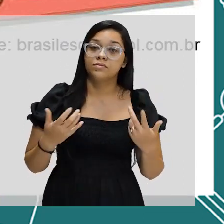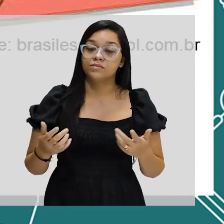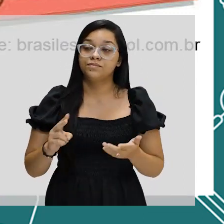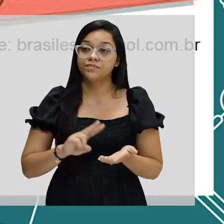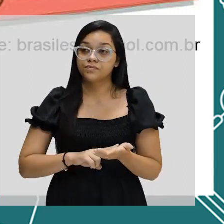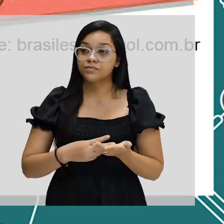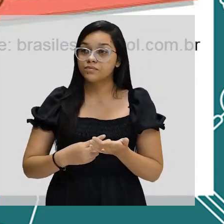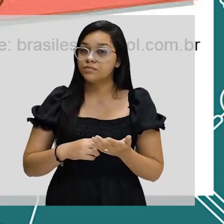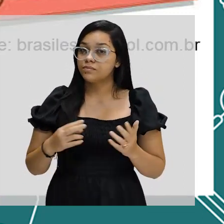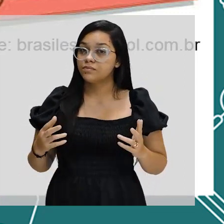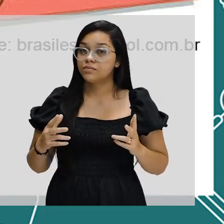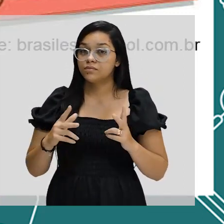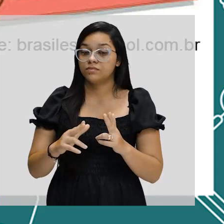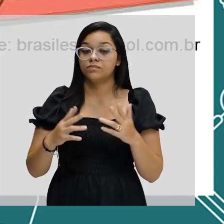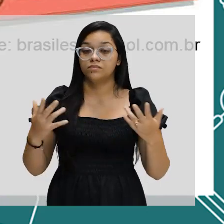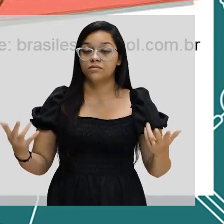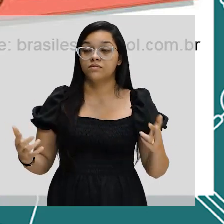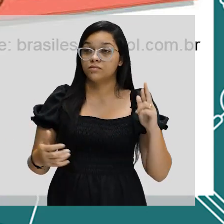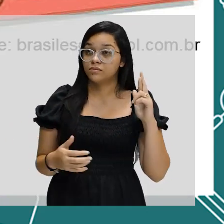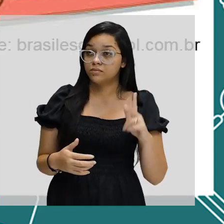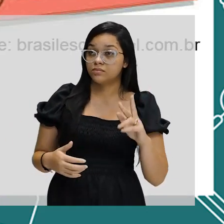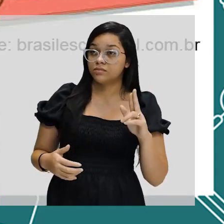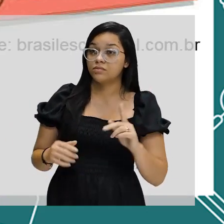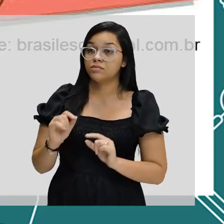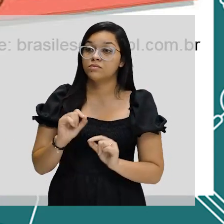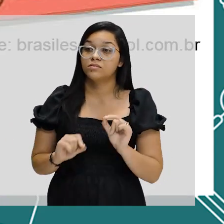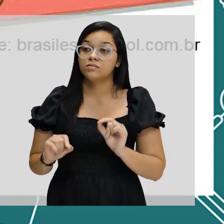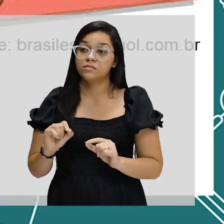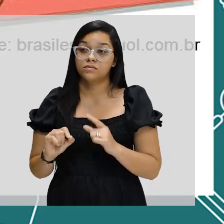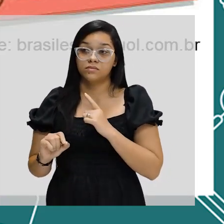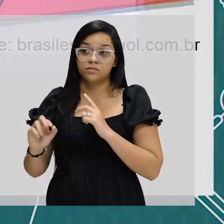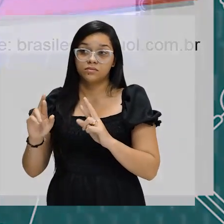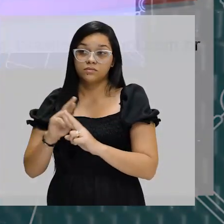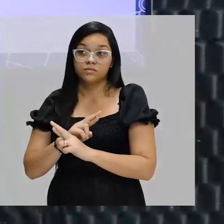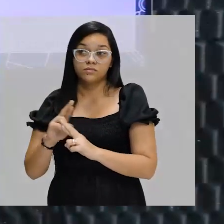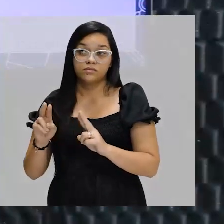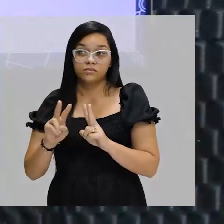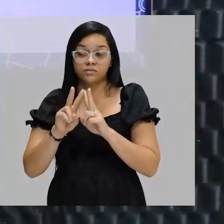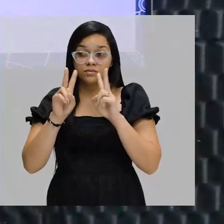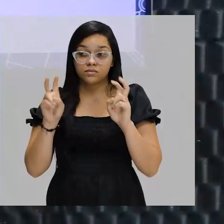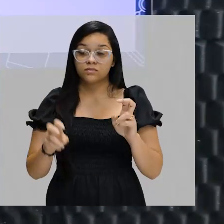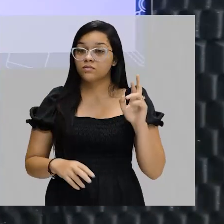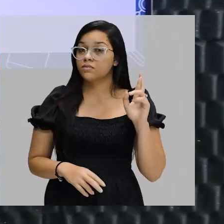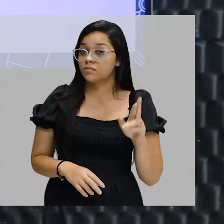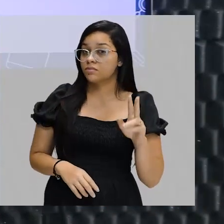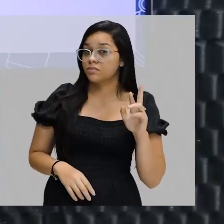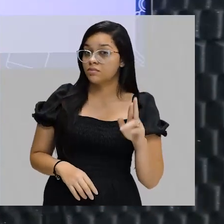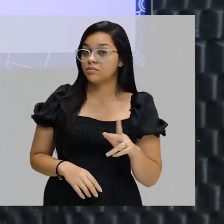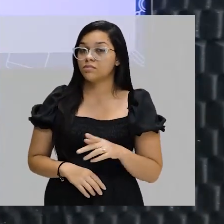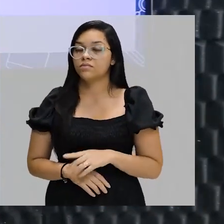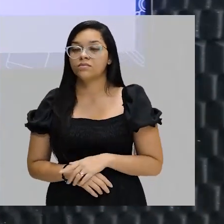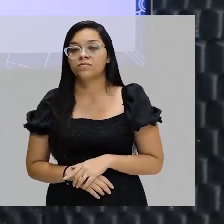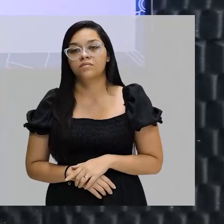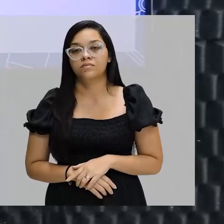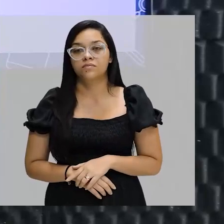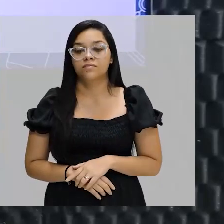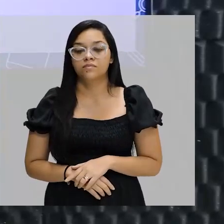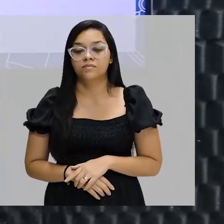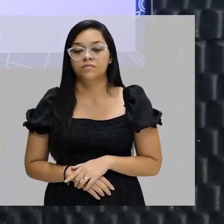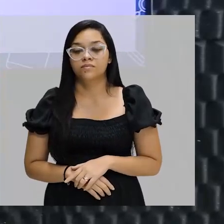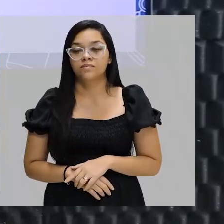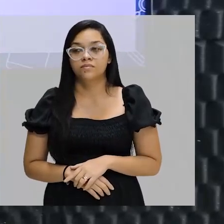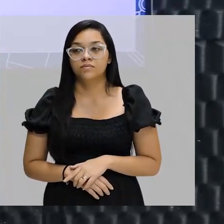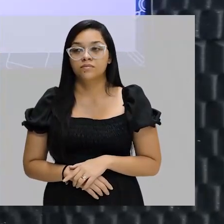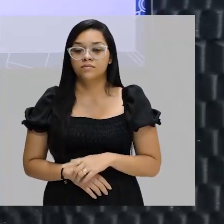a tradução é a mesma. A diferença é que eles estão se referindo a termos diferentes, tá?